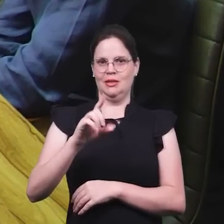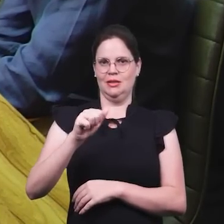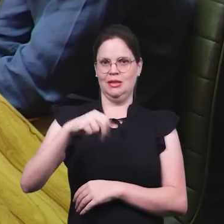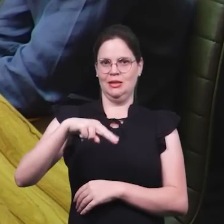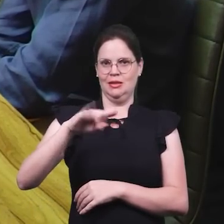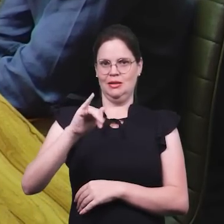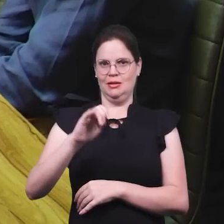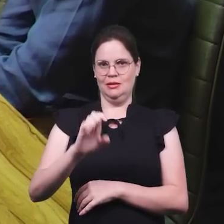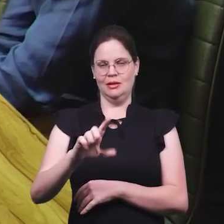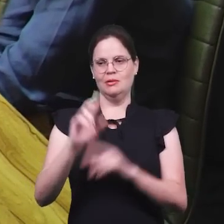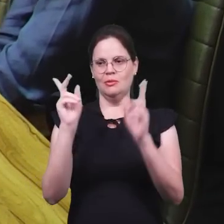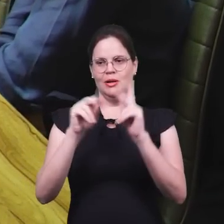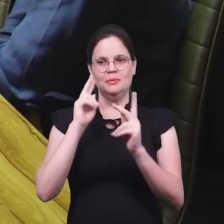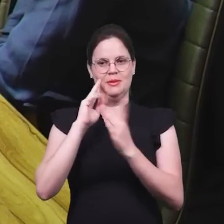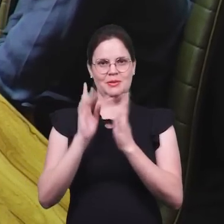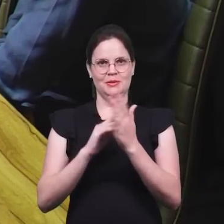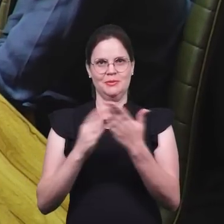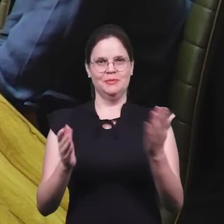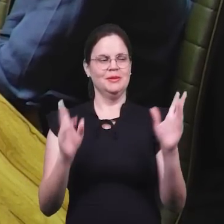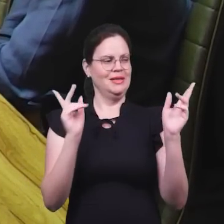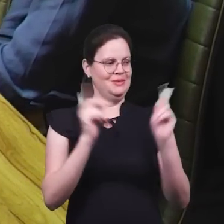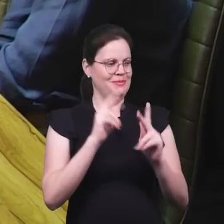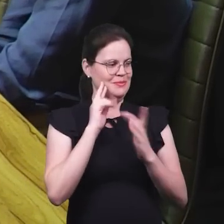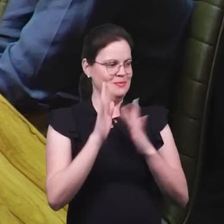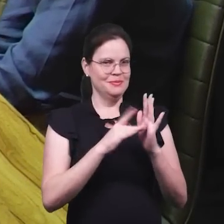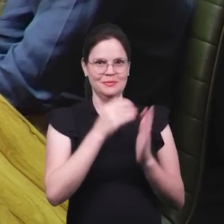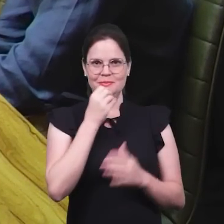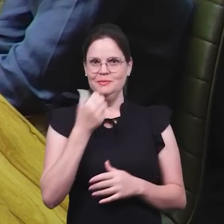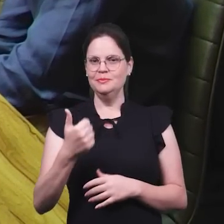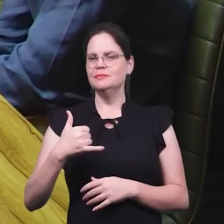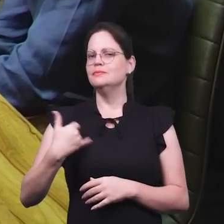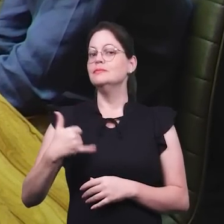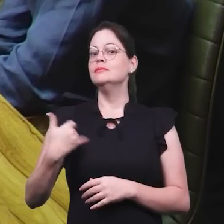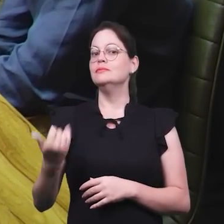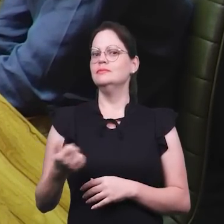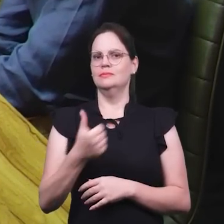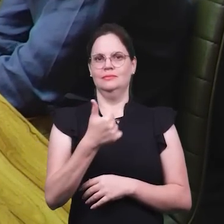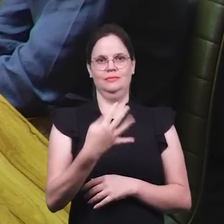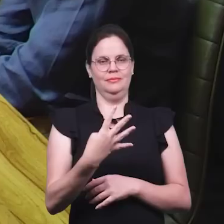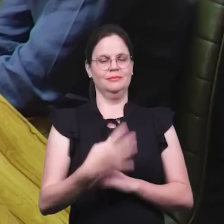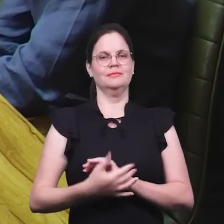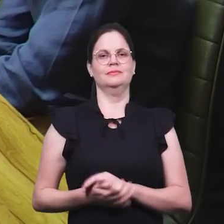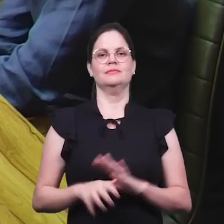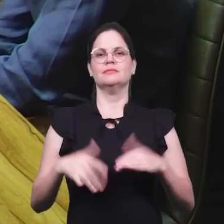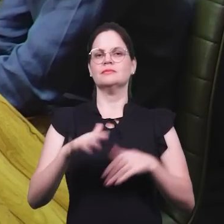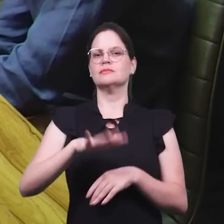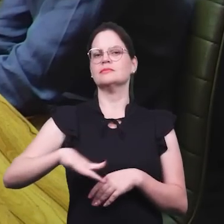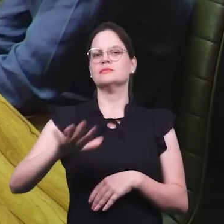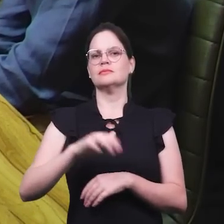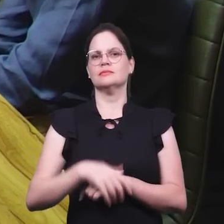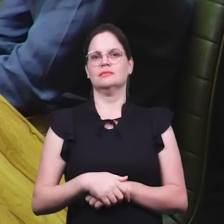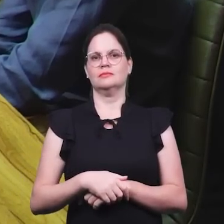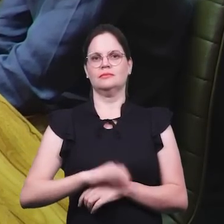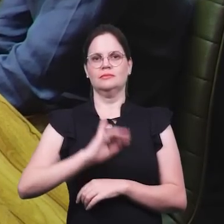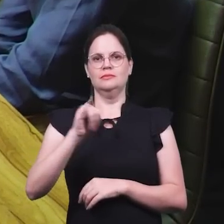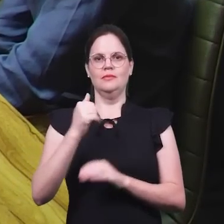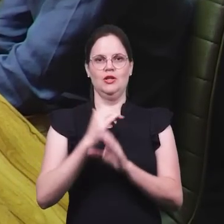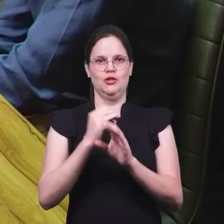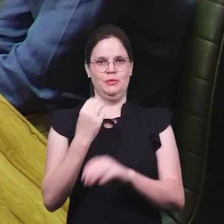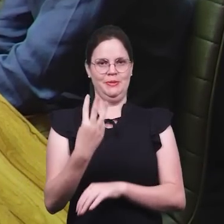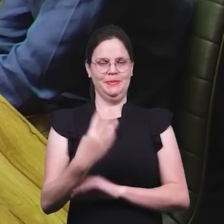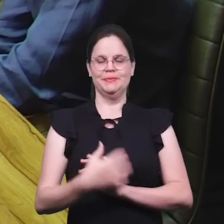Daniel. Paz do Senhor, Paz do Daniel. Paz do Senhor. Tudo bem? Quantos anos você tem? 14. E de qual área você é? Jardim Camburi